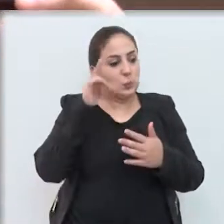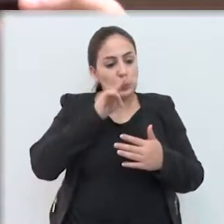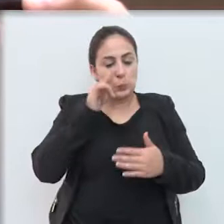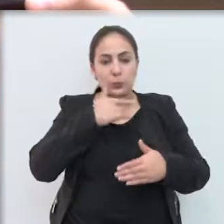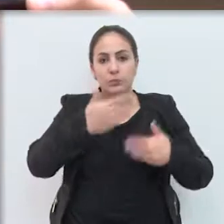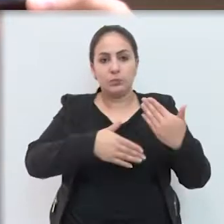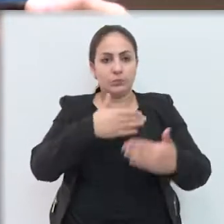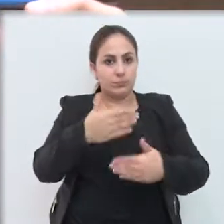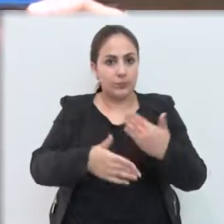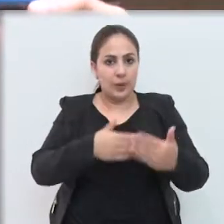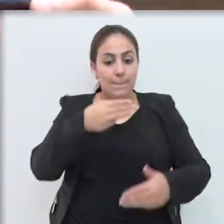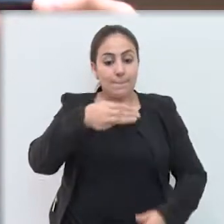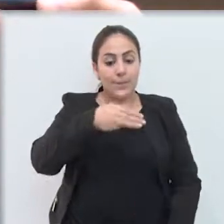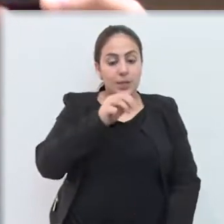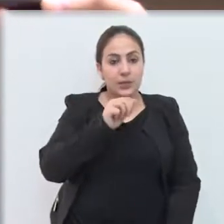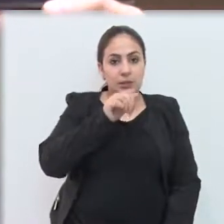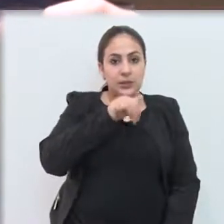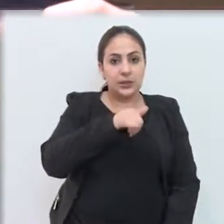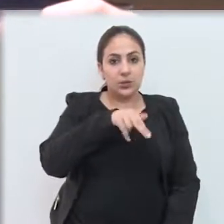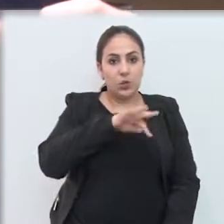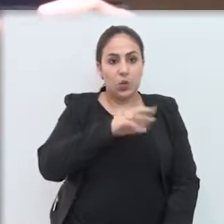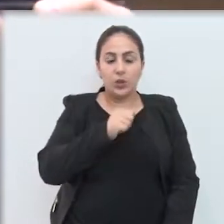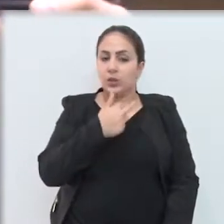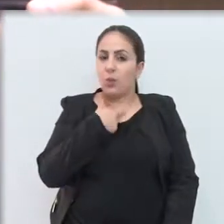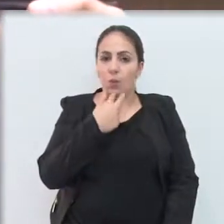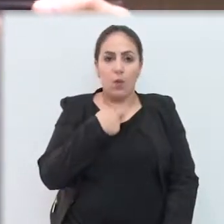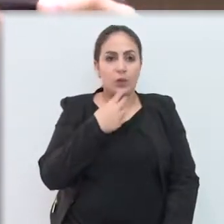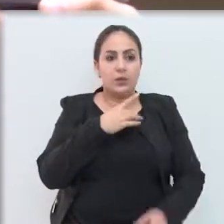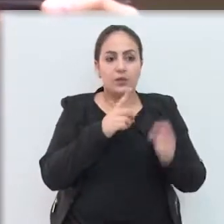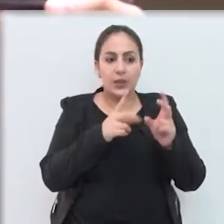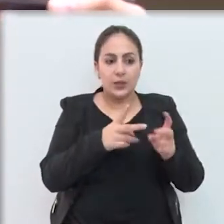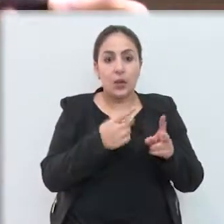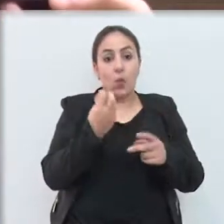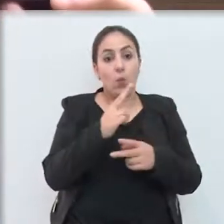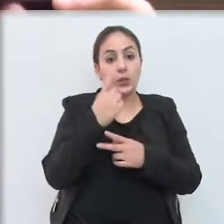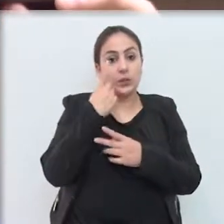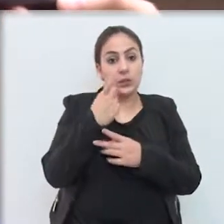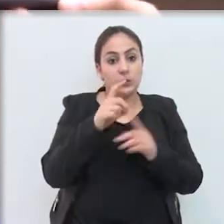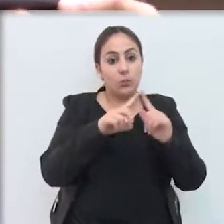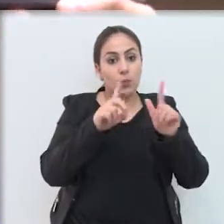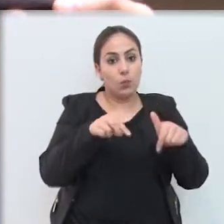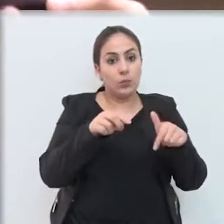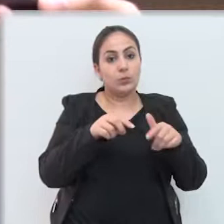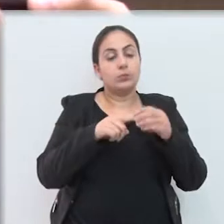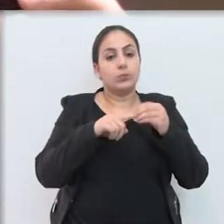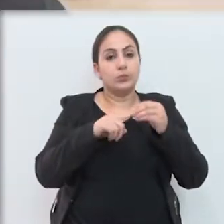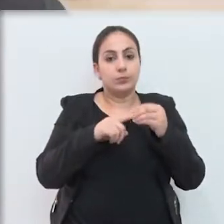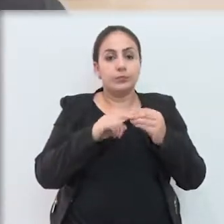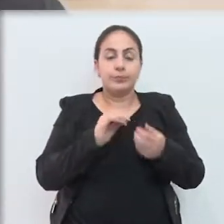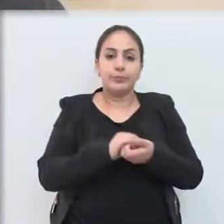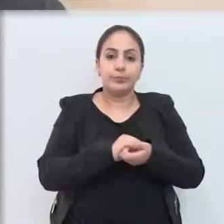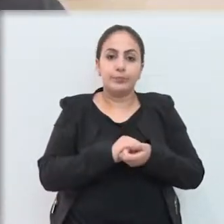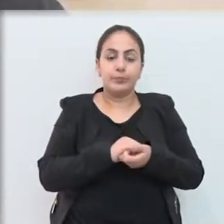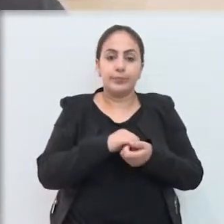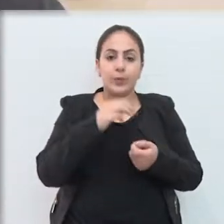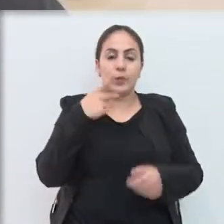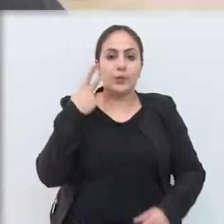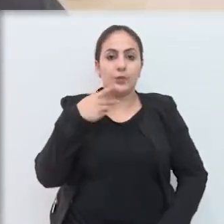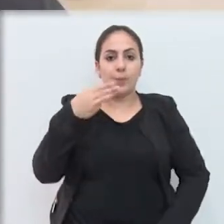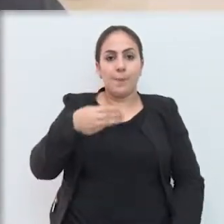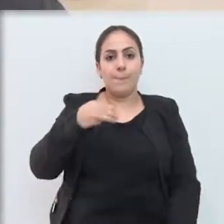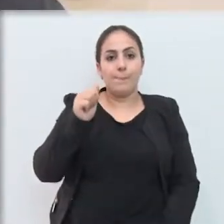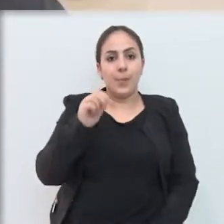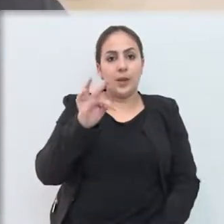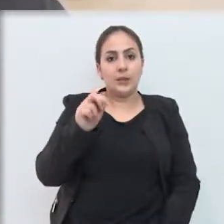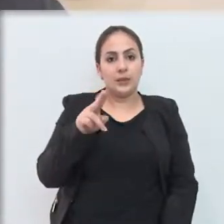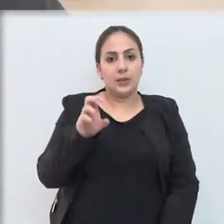que a Manitowoc possa dar ao tratar de patrimônio público e o interesse público que devem prevalecer. O vereador Matheus